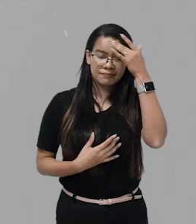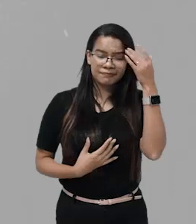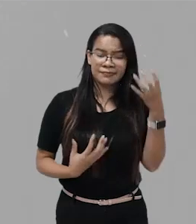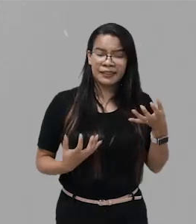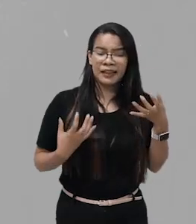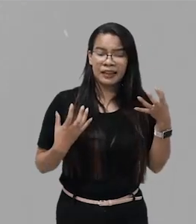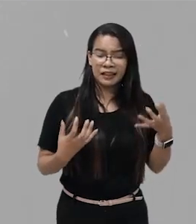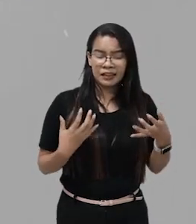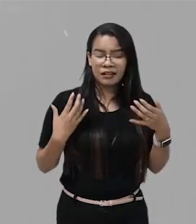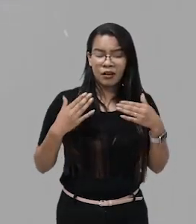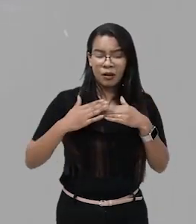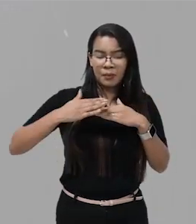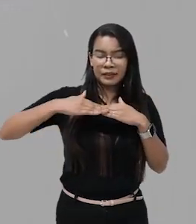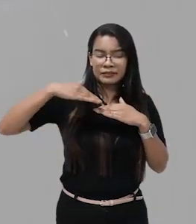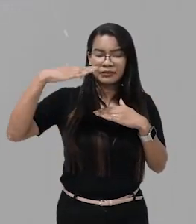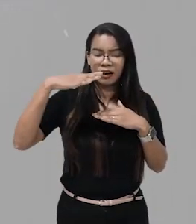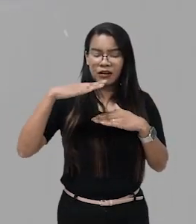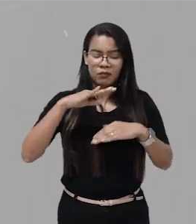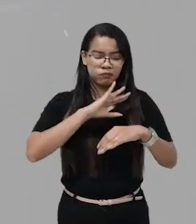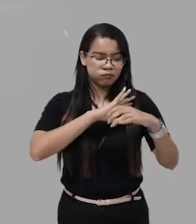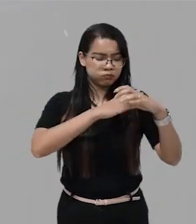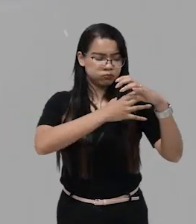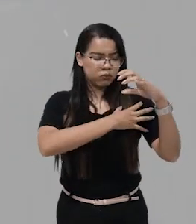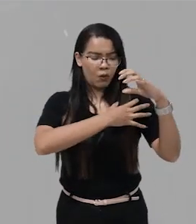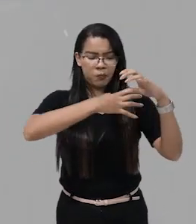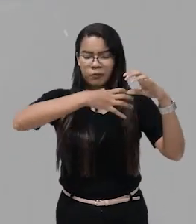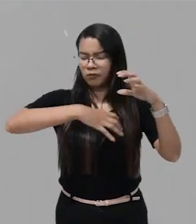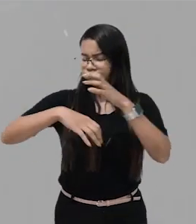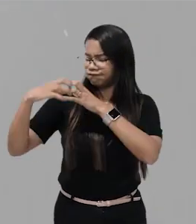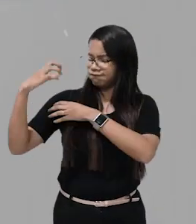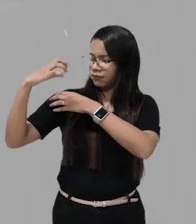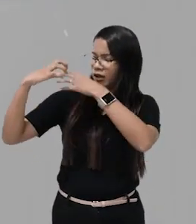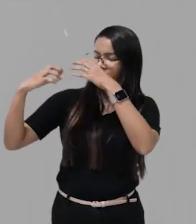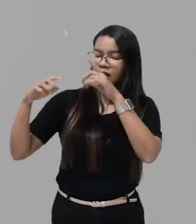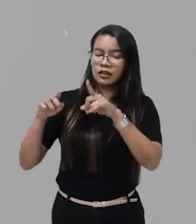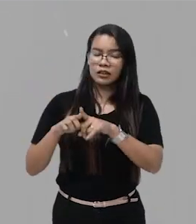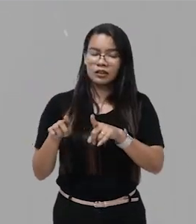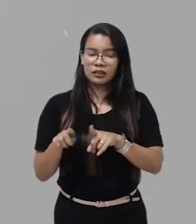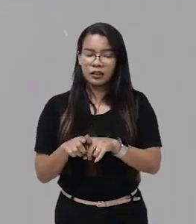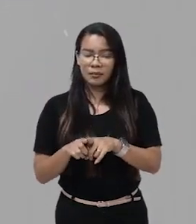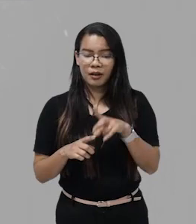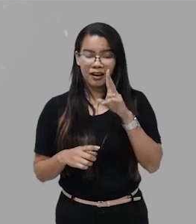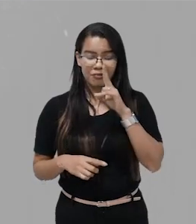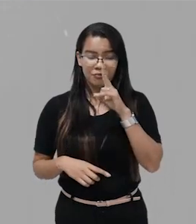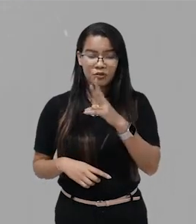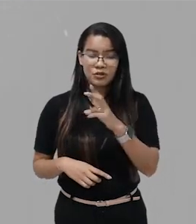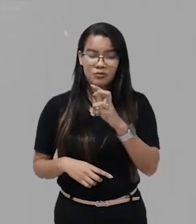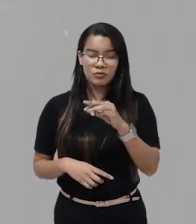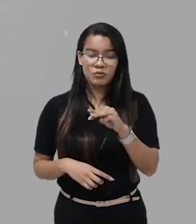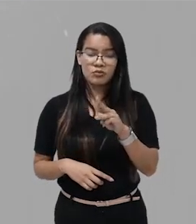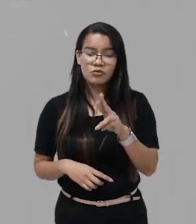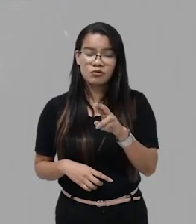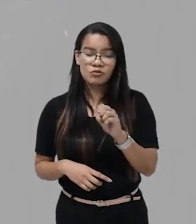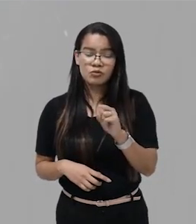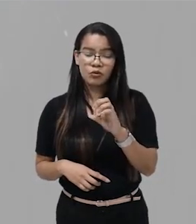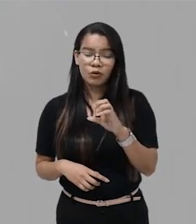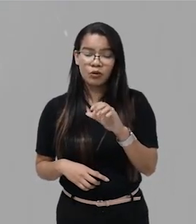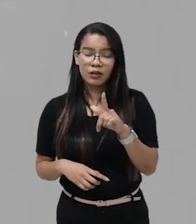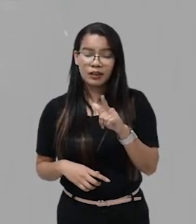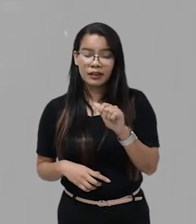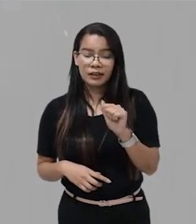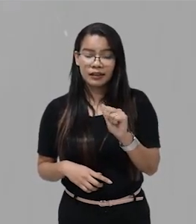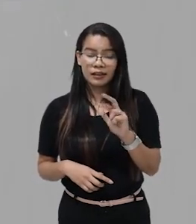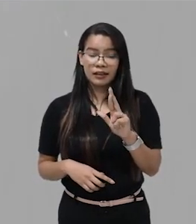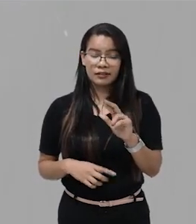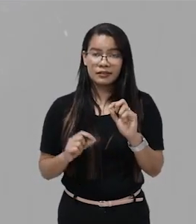muscular. Como eu falei no slide anterior, é uma droga, o anabolizante é uma droga, está aqui, ó, são hormônios sintéticos